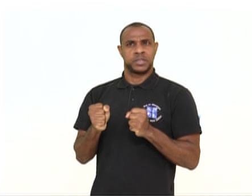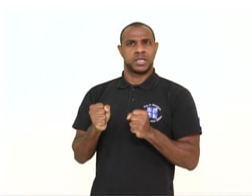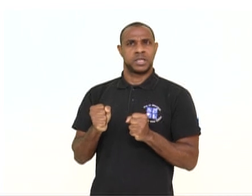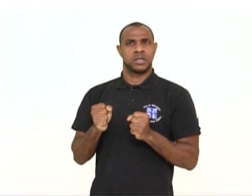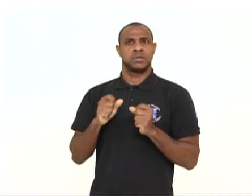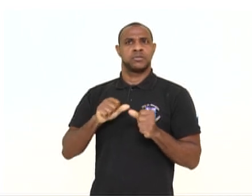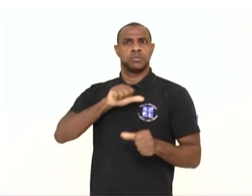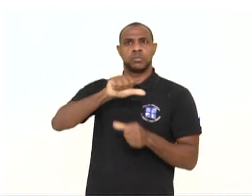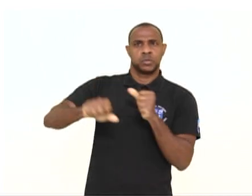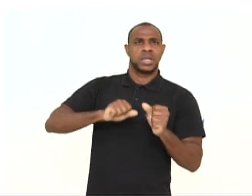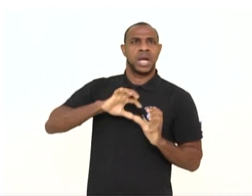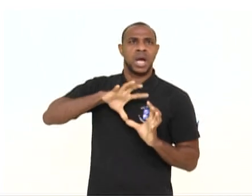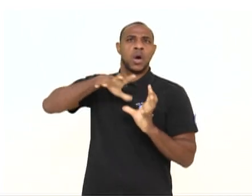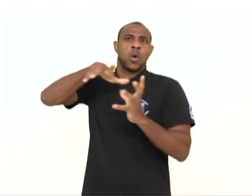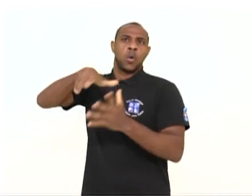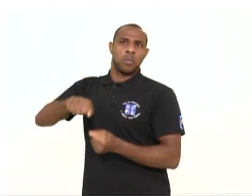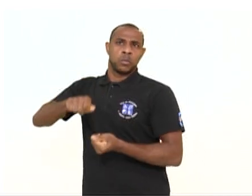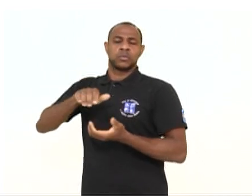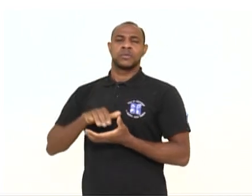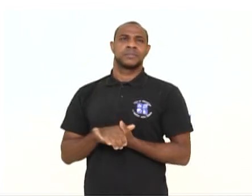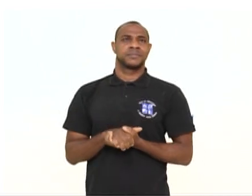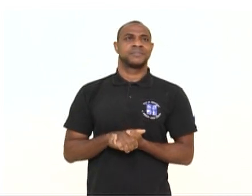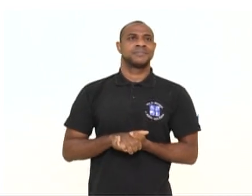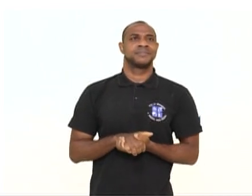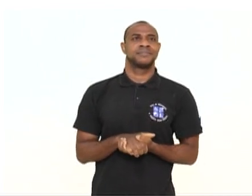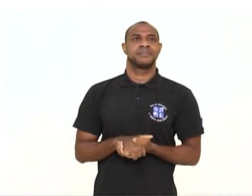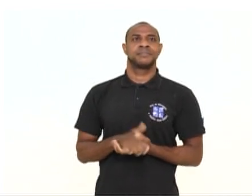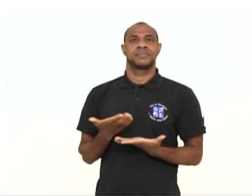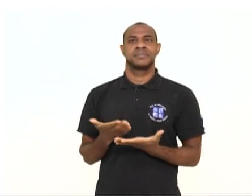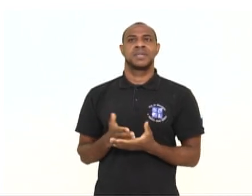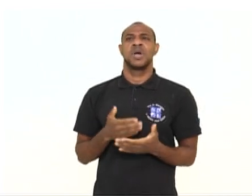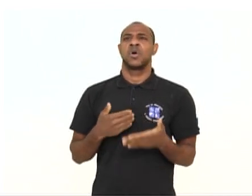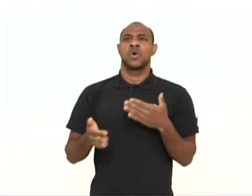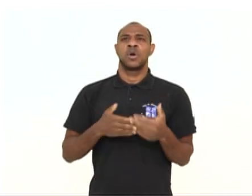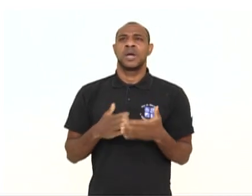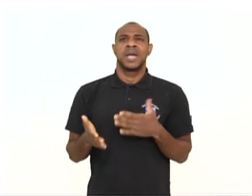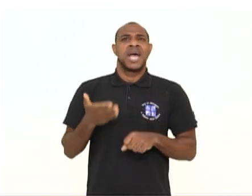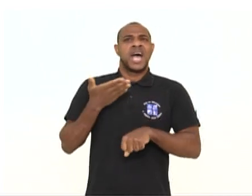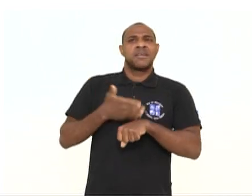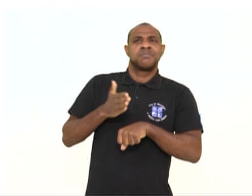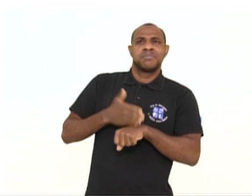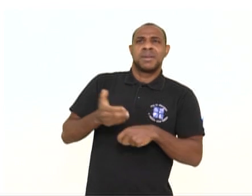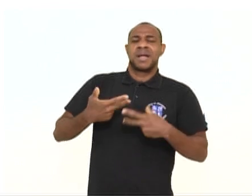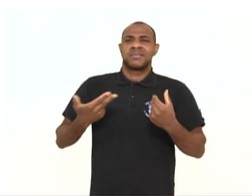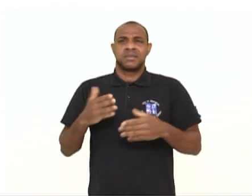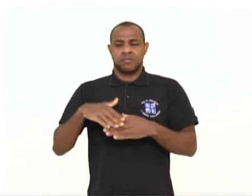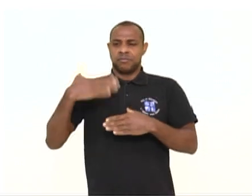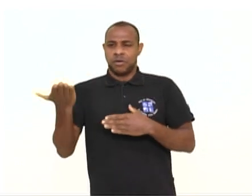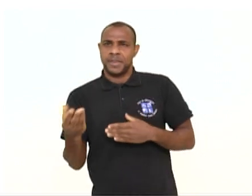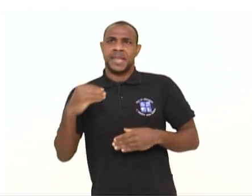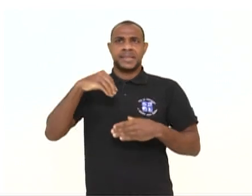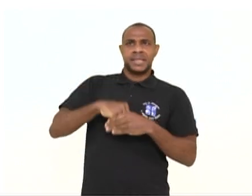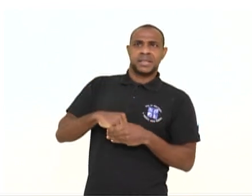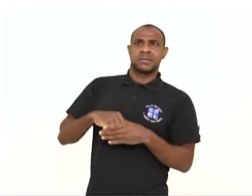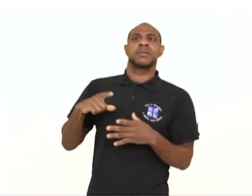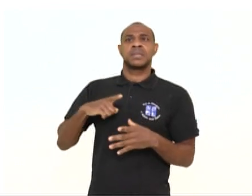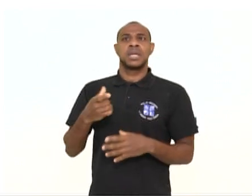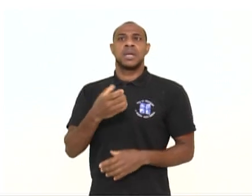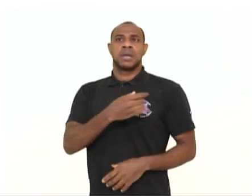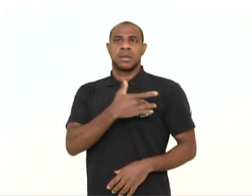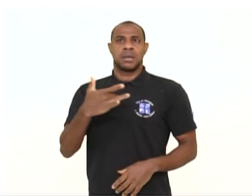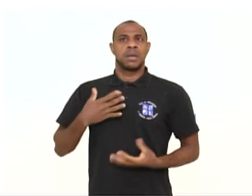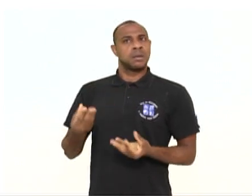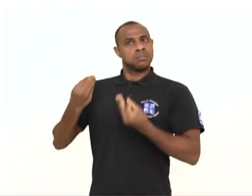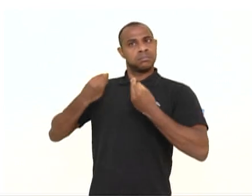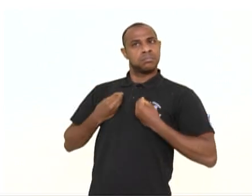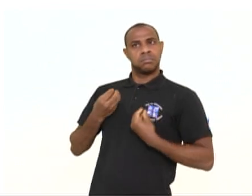mundo. Nelson Mandela. Pensando aqui que tanto atividades internas quanto atividades externas trazem tanto benefício